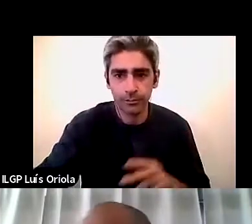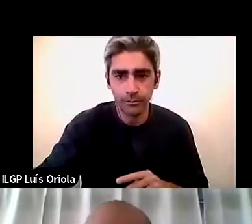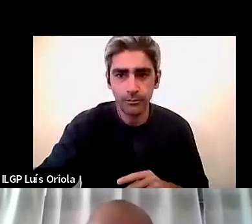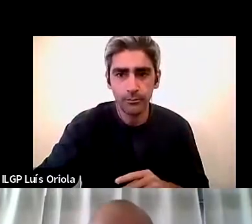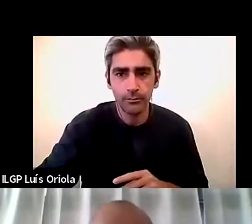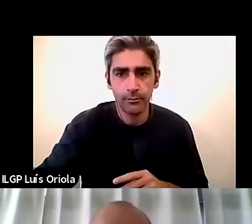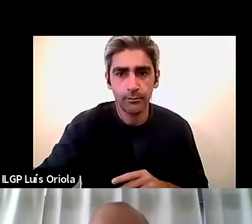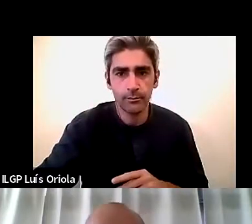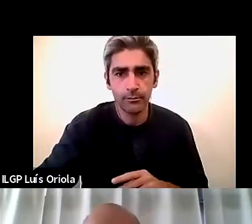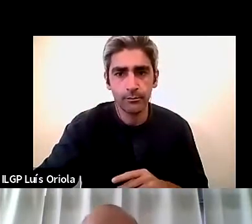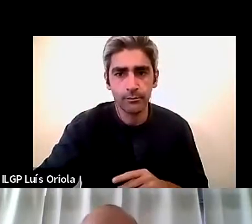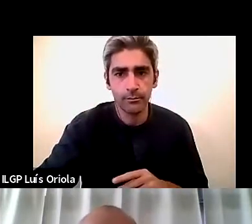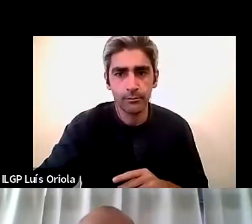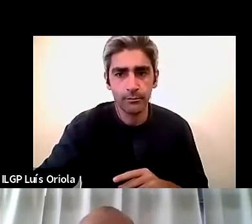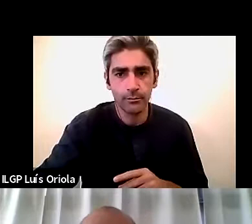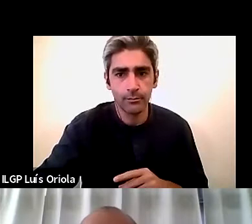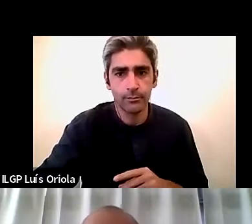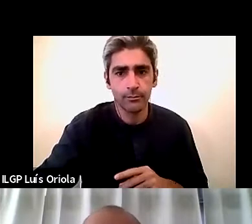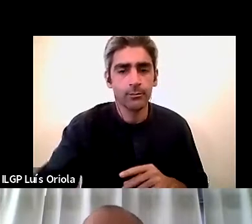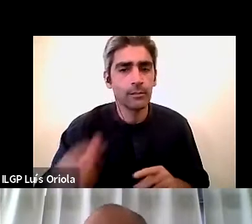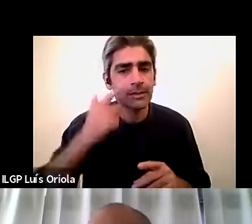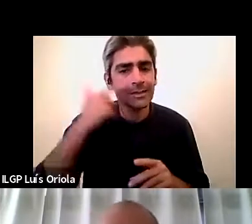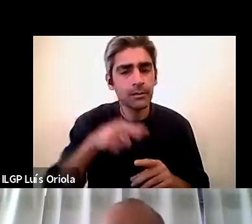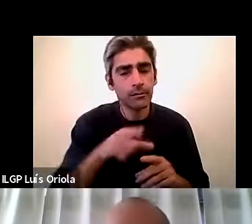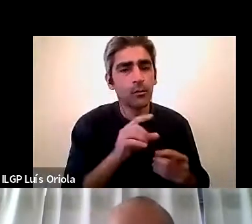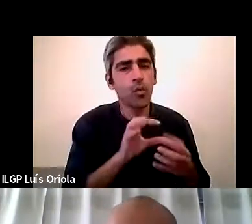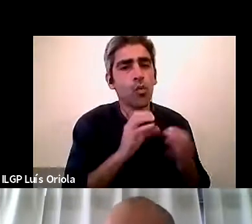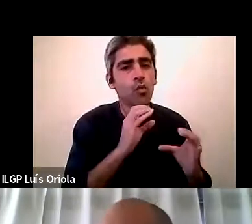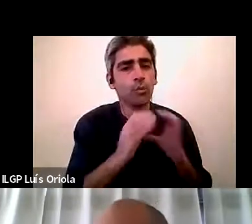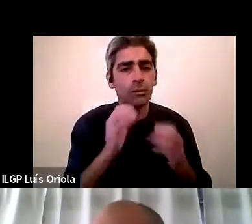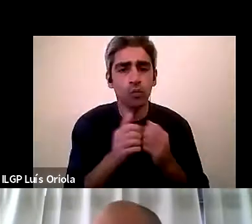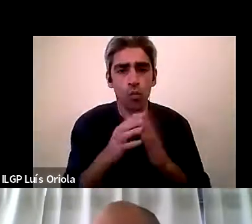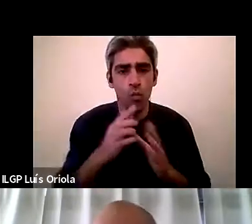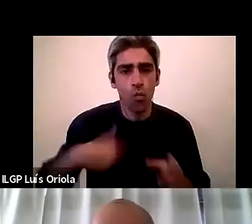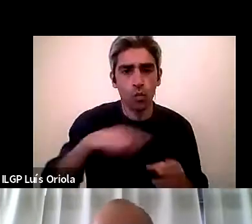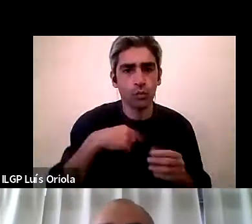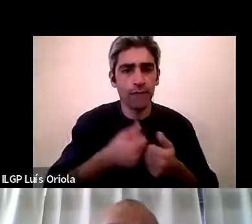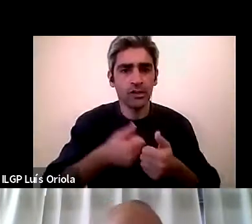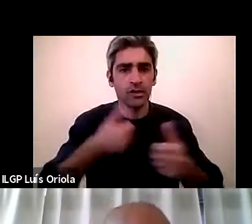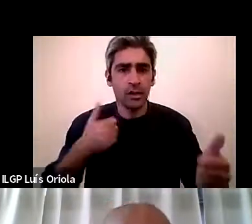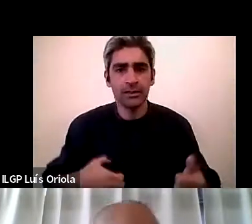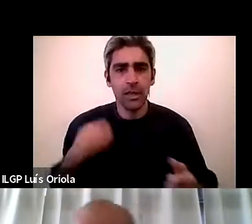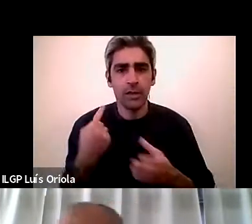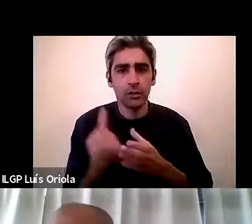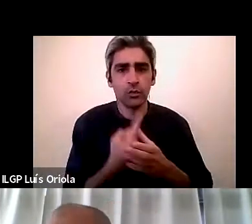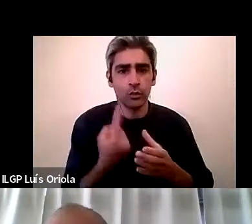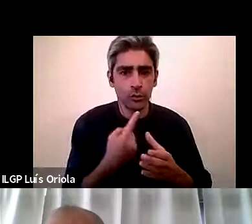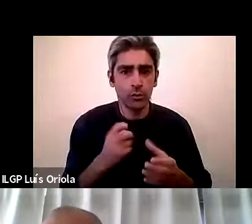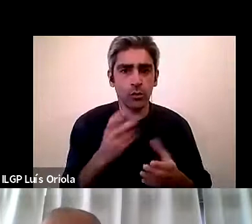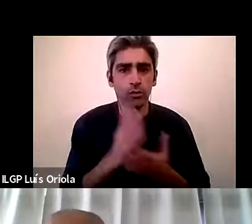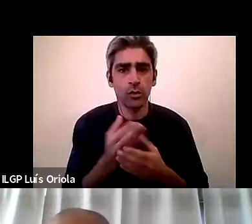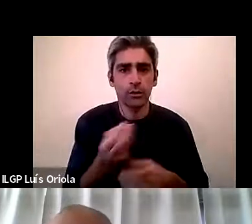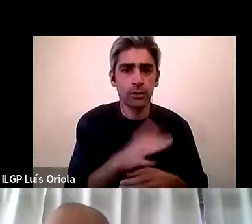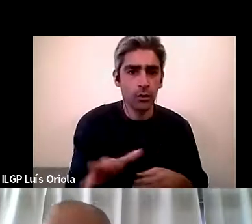sinteticamente. Eu acho que essencialmente é uma questão de comunicação. Nós estamos todos afastados, sentimos-nos isolados, estamos ou só com as